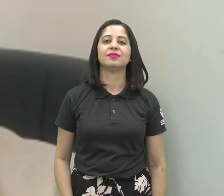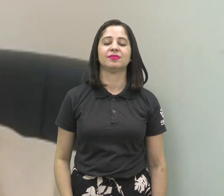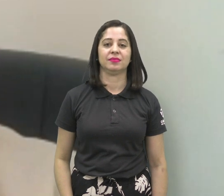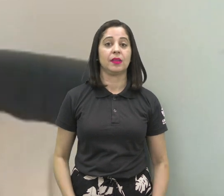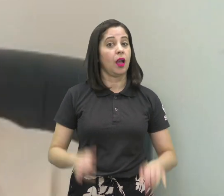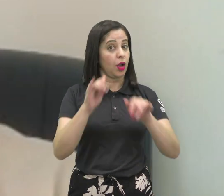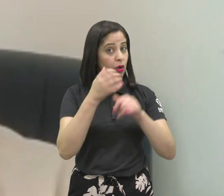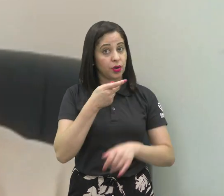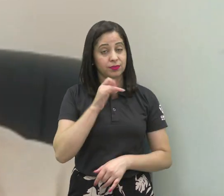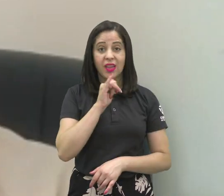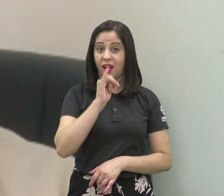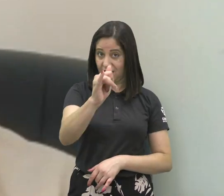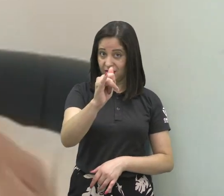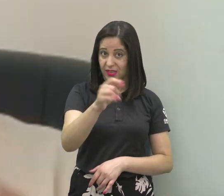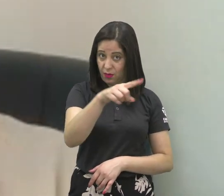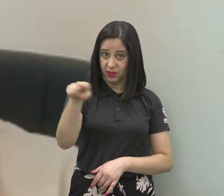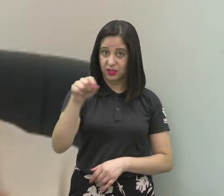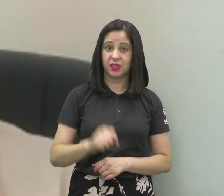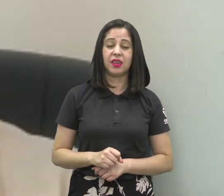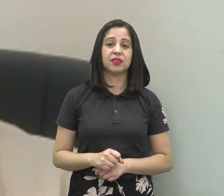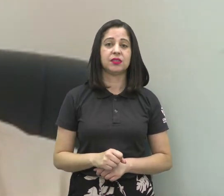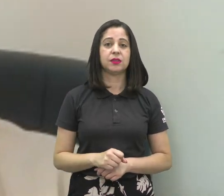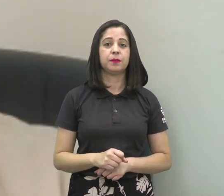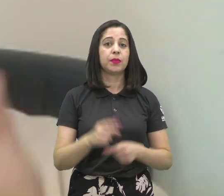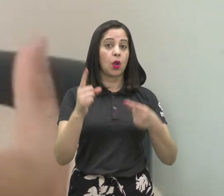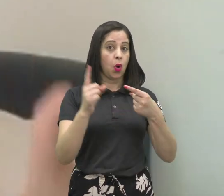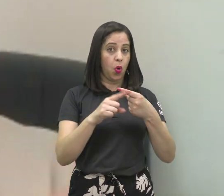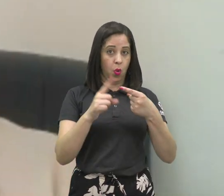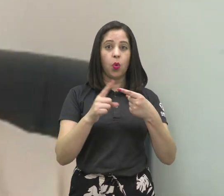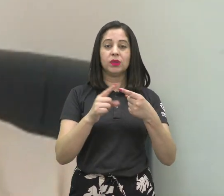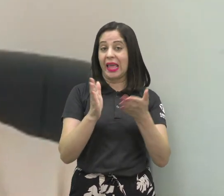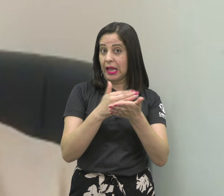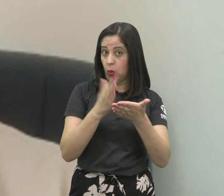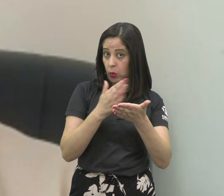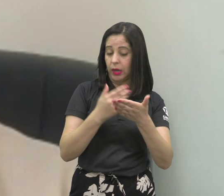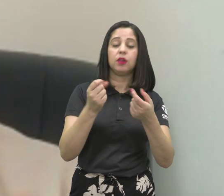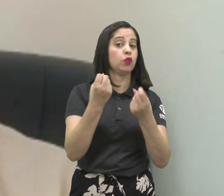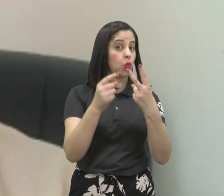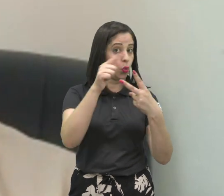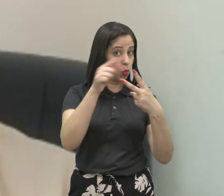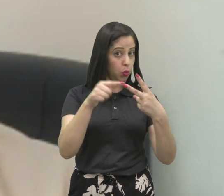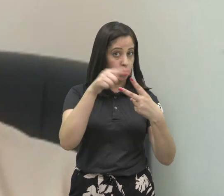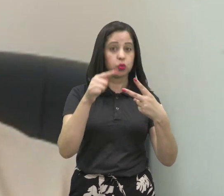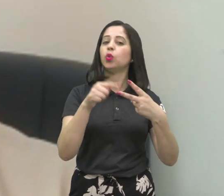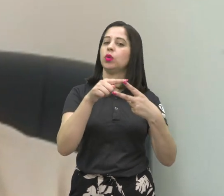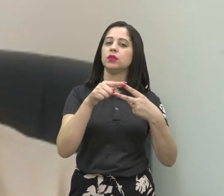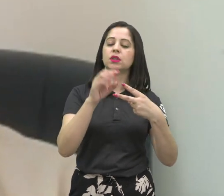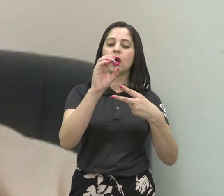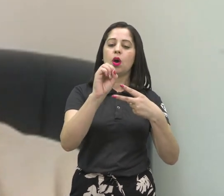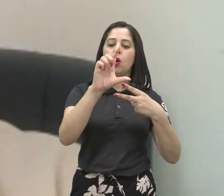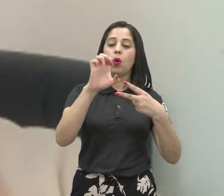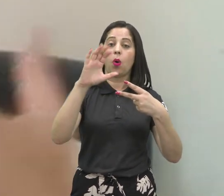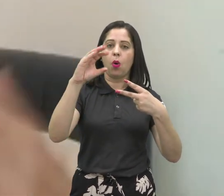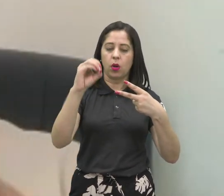você e para as pessoas que estão assistindo. Um é o Olho de Lorenzo, que eu acho que fala muito dessa questão do amor, e também o Patch Adams, que é de um médico